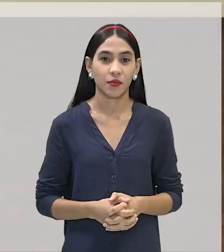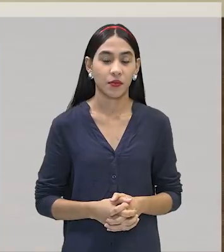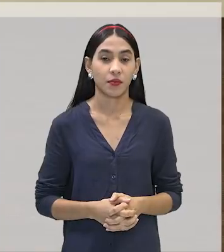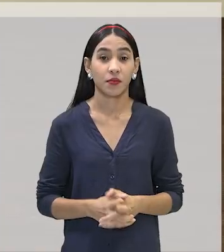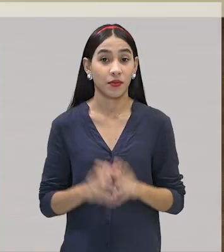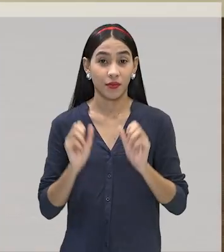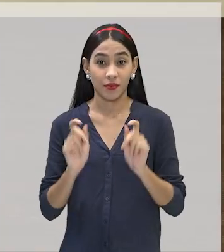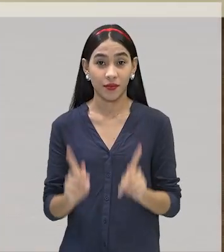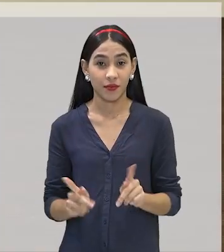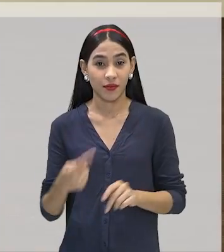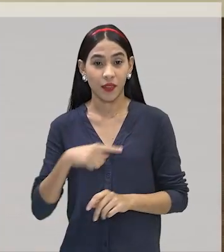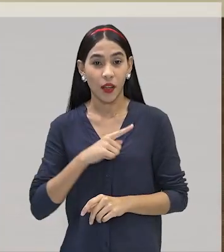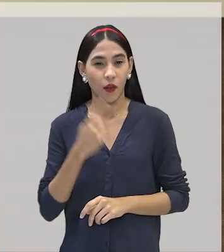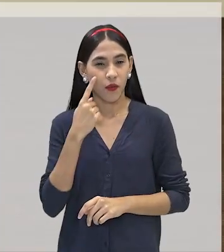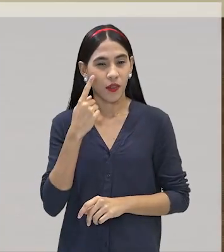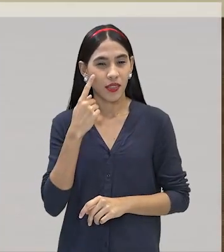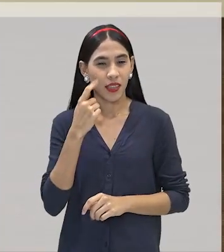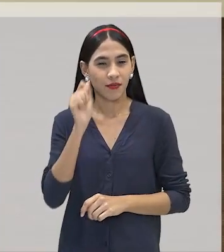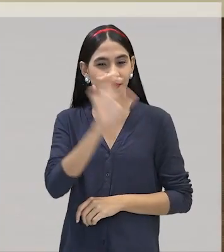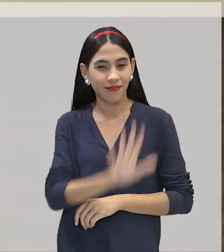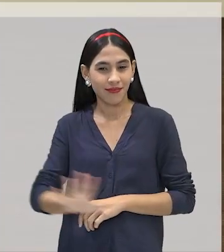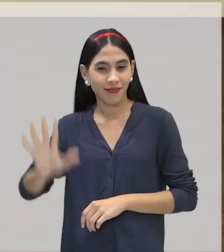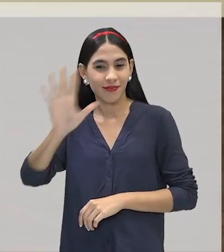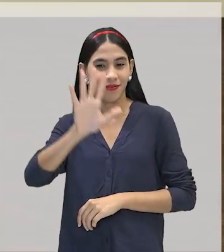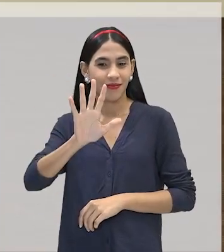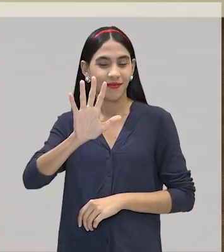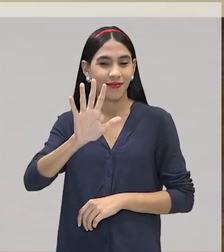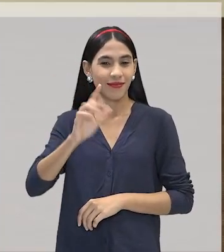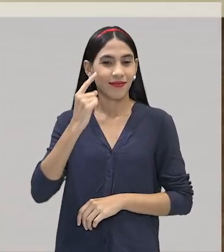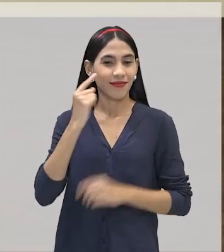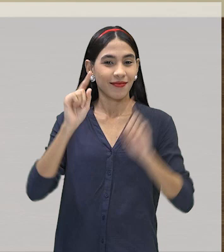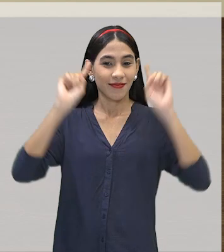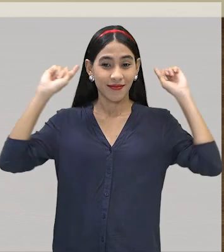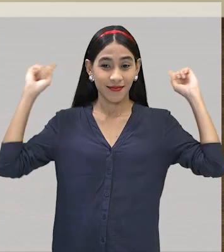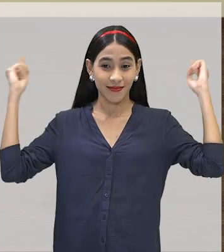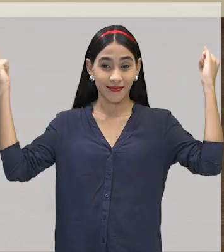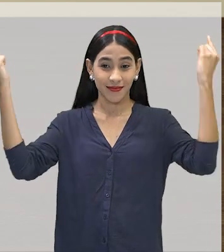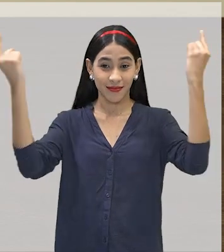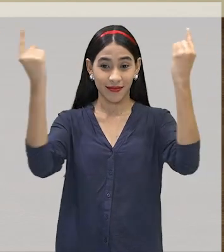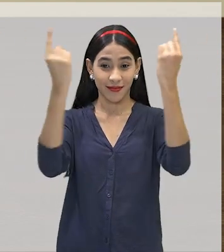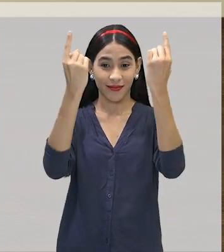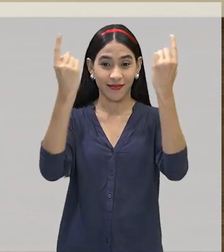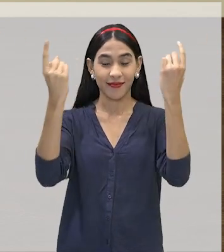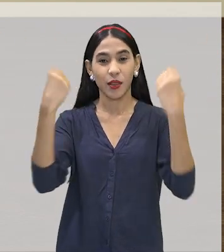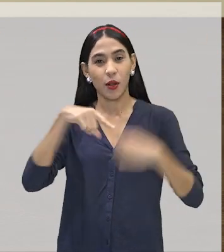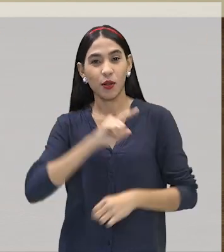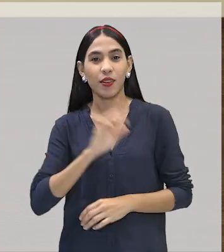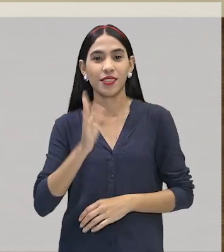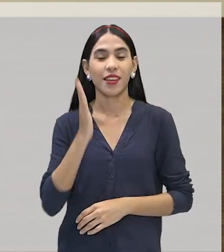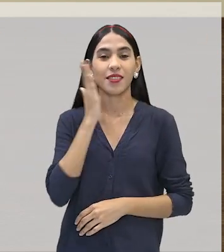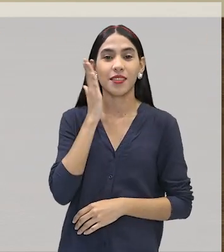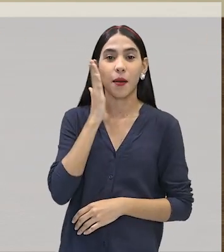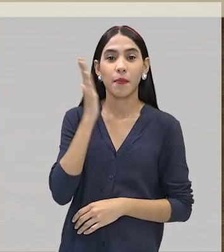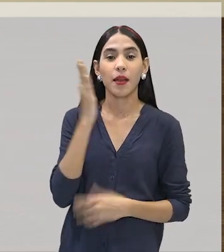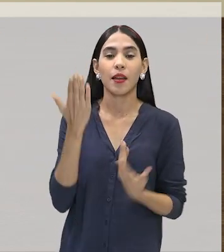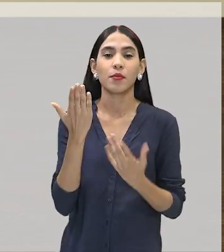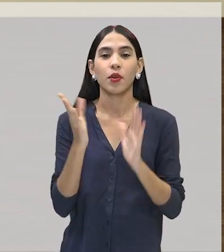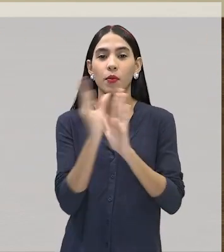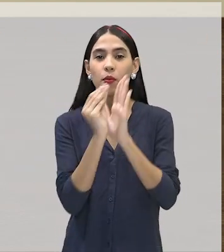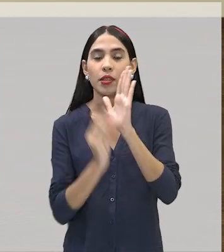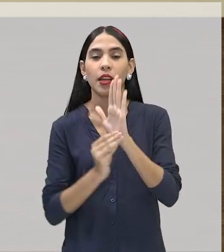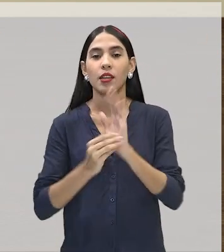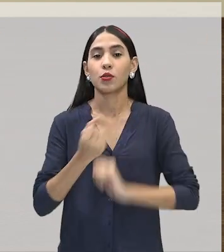Muito bem, então já observem aqui o nosso cenário. Nós já sabemos que durante a unidade